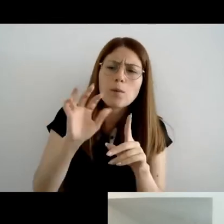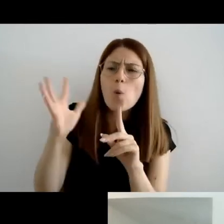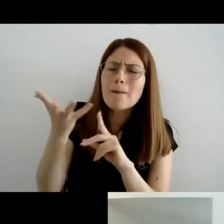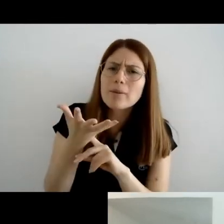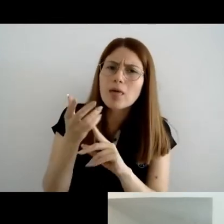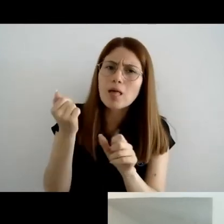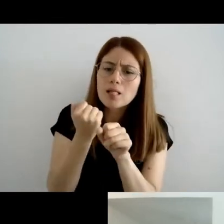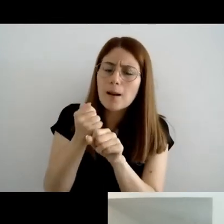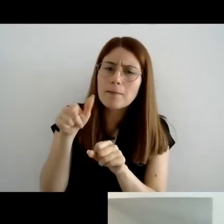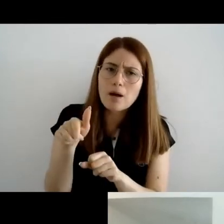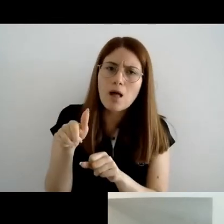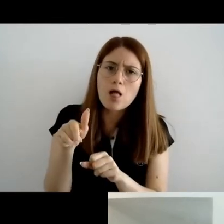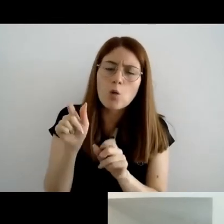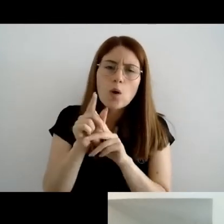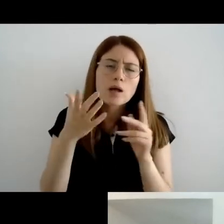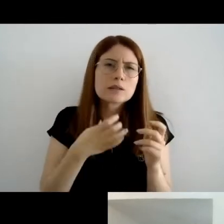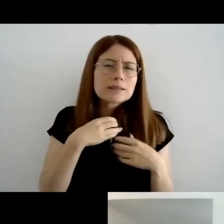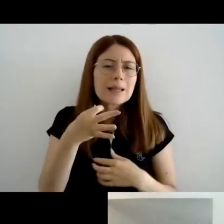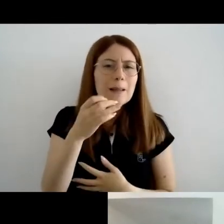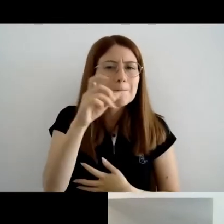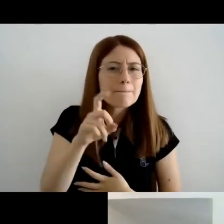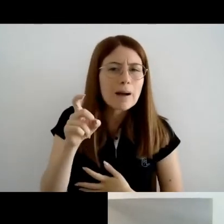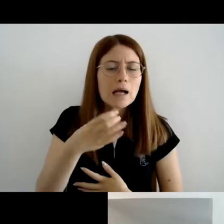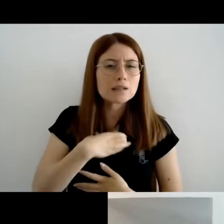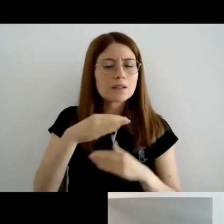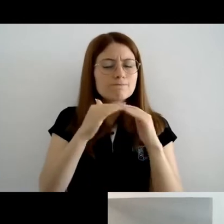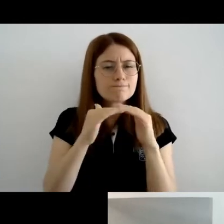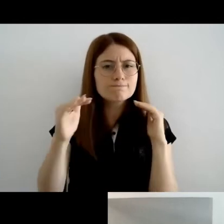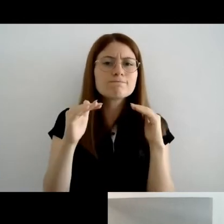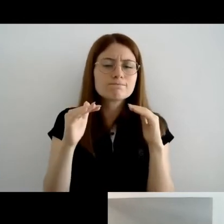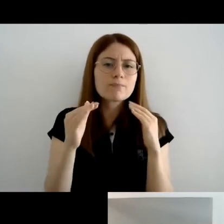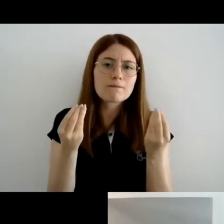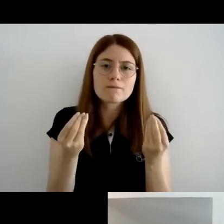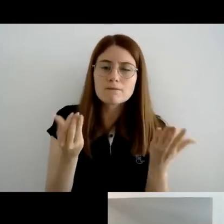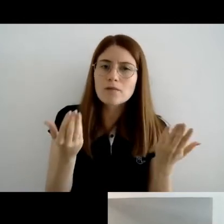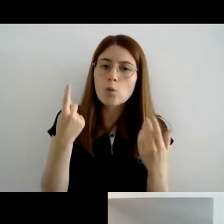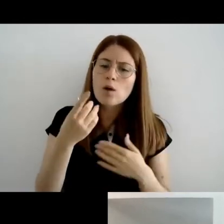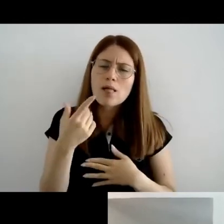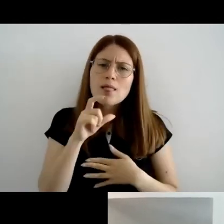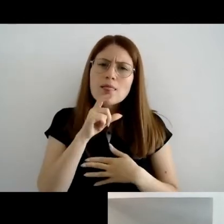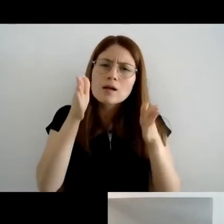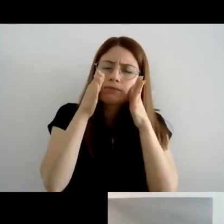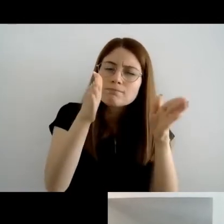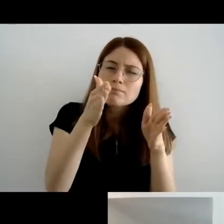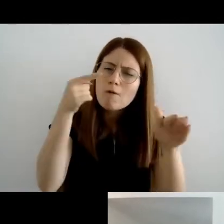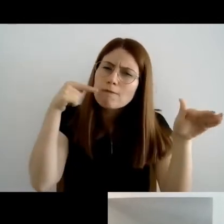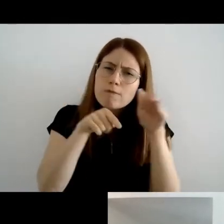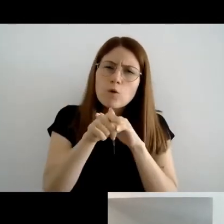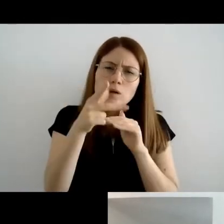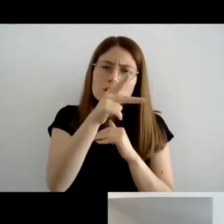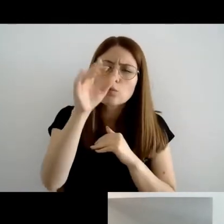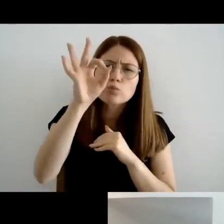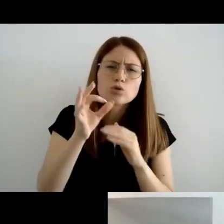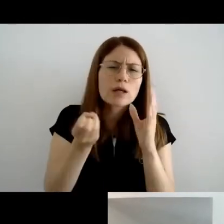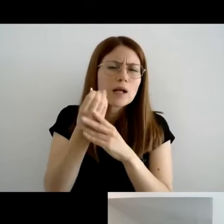organizacional de paz e estabilidade, que depois permite a dedicação a fundo a desenvolver coisas